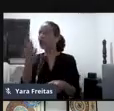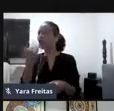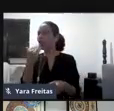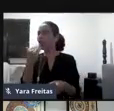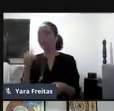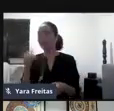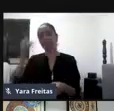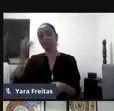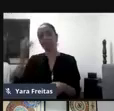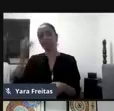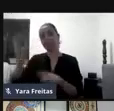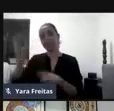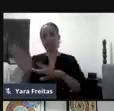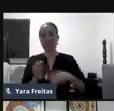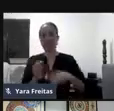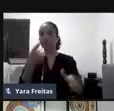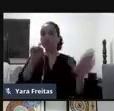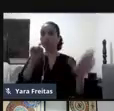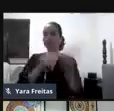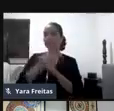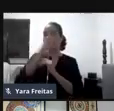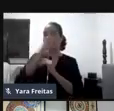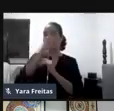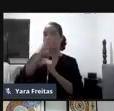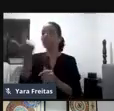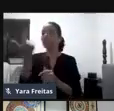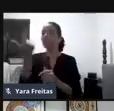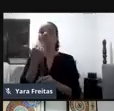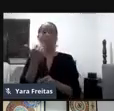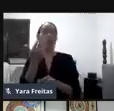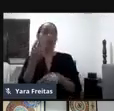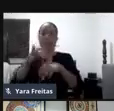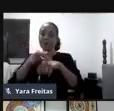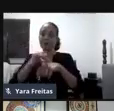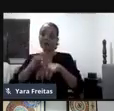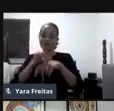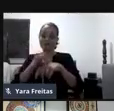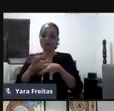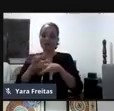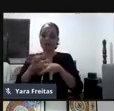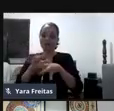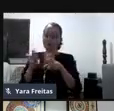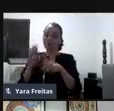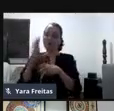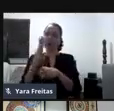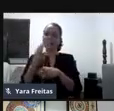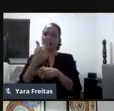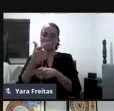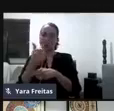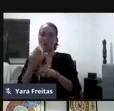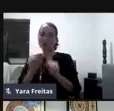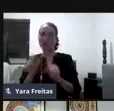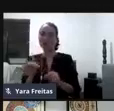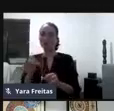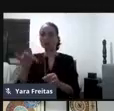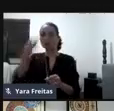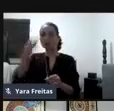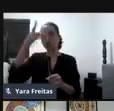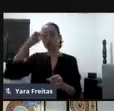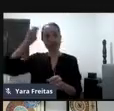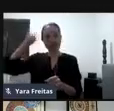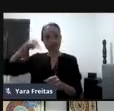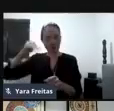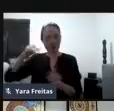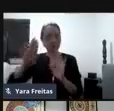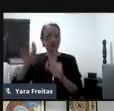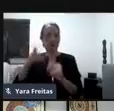aqui. Pessoas vegetarianas têm menos absorção de B12 e mais chance de ter algum tipo de demência? Olha,